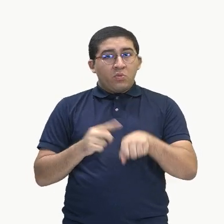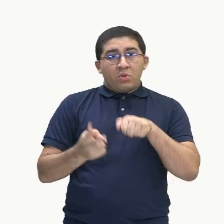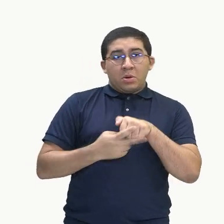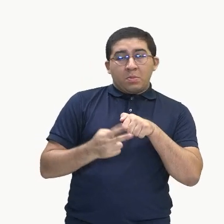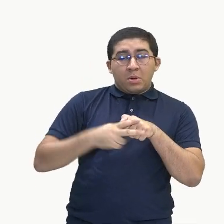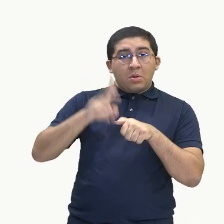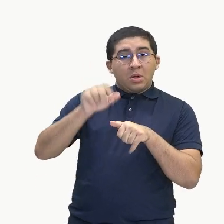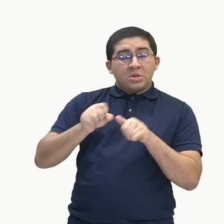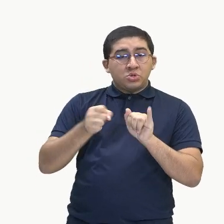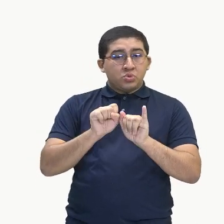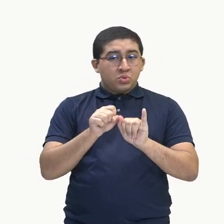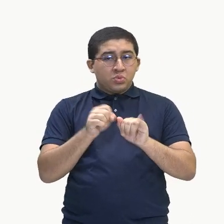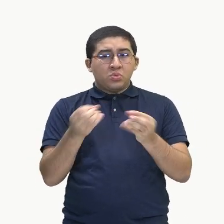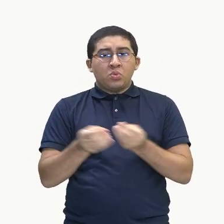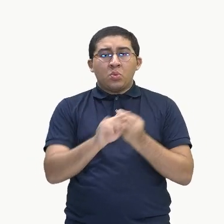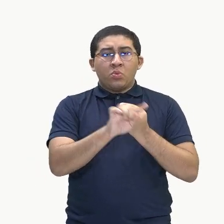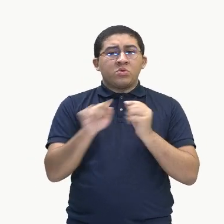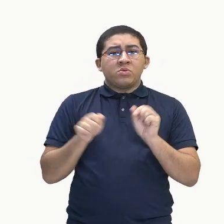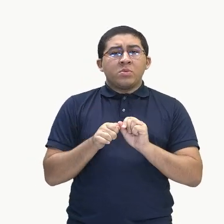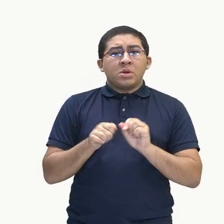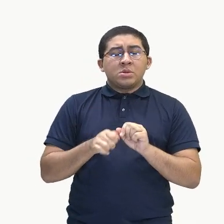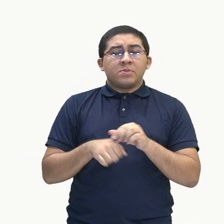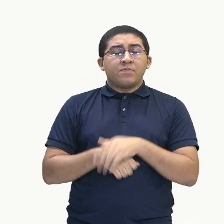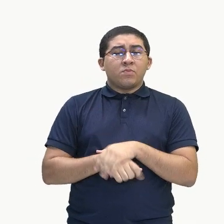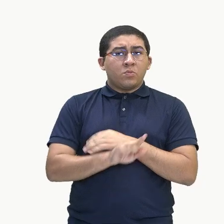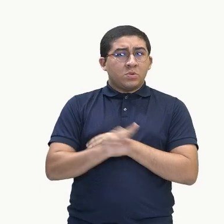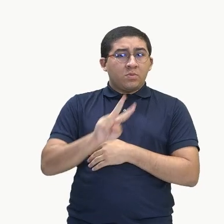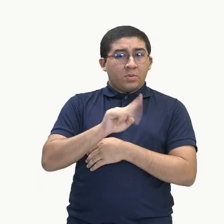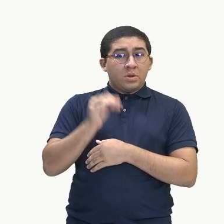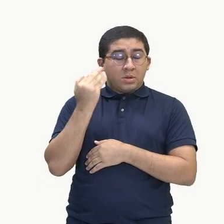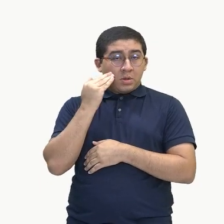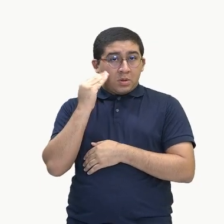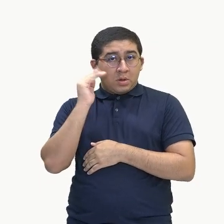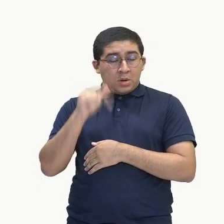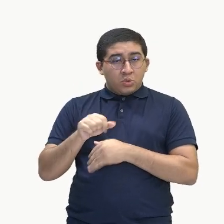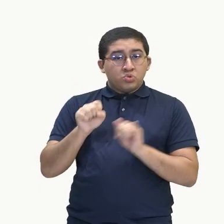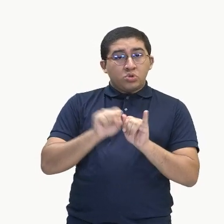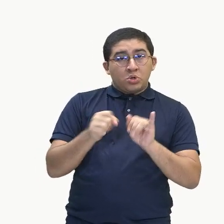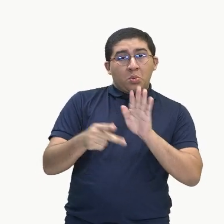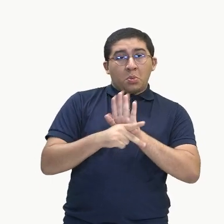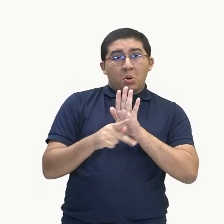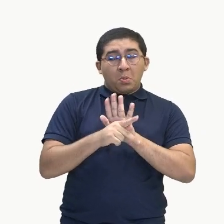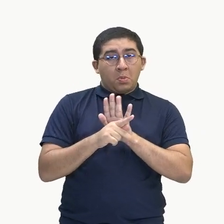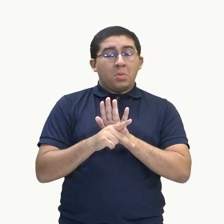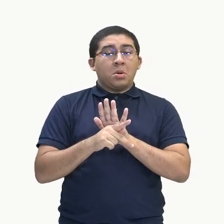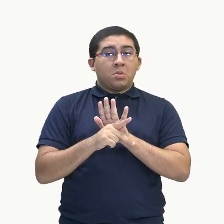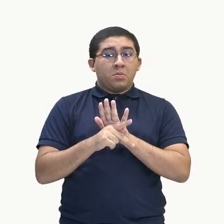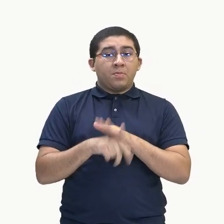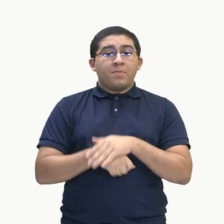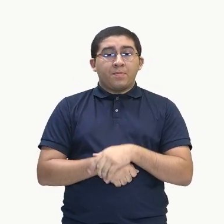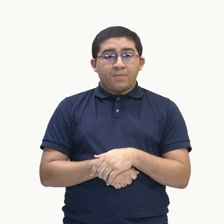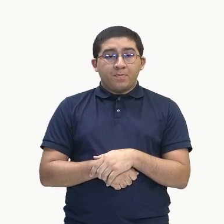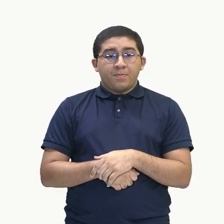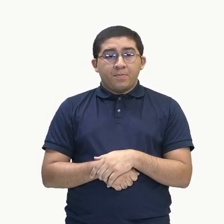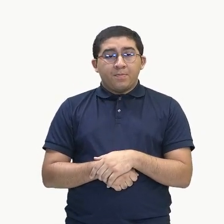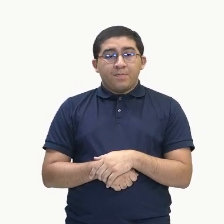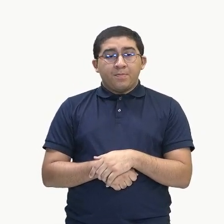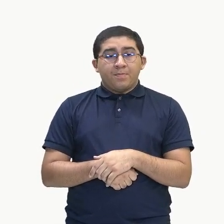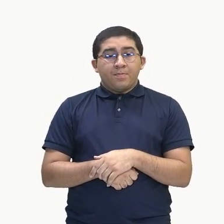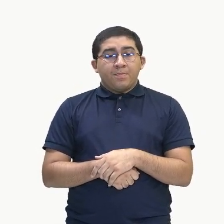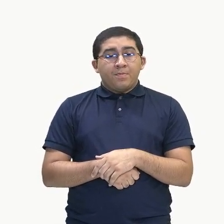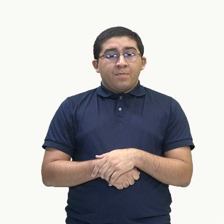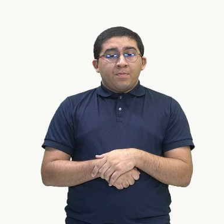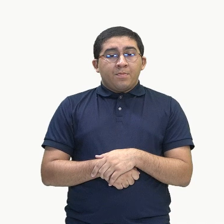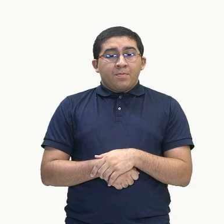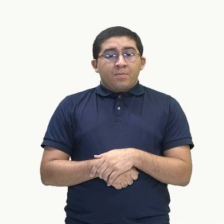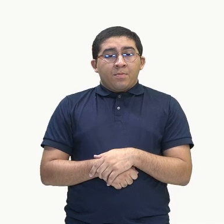Você vai entender que ele é o sujeito da oração. Então, viajar é caro, ler é bom.